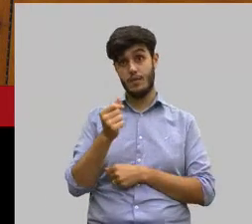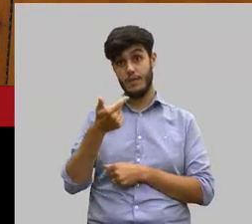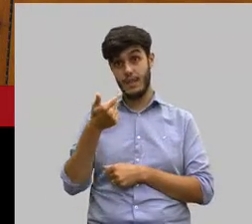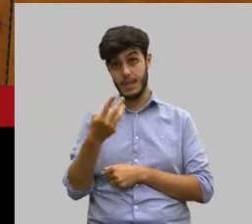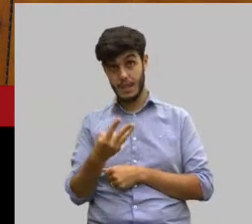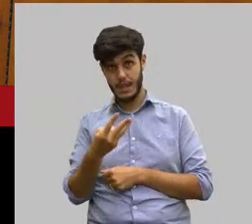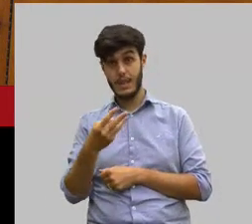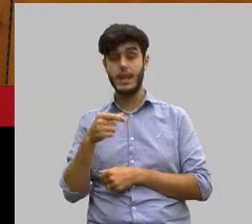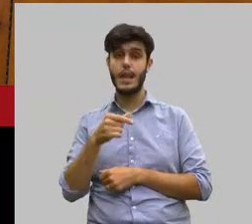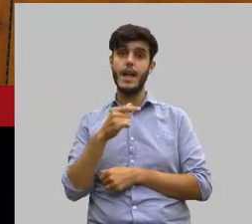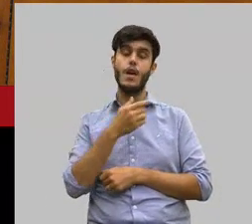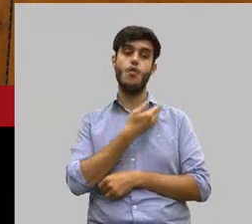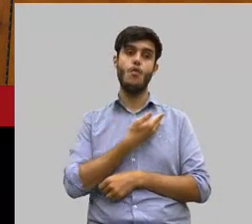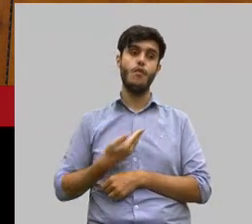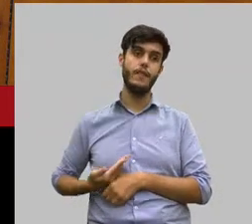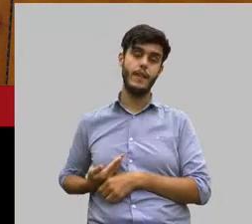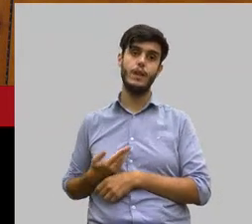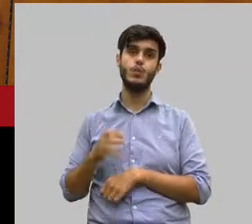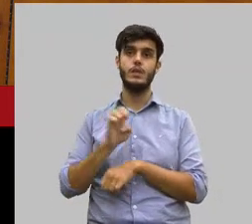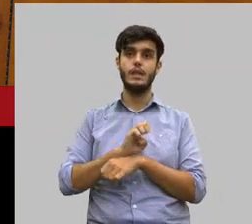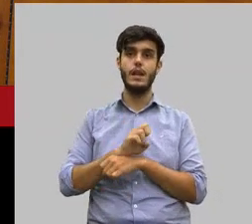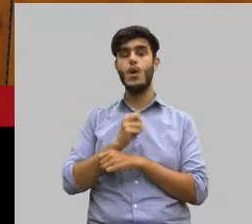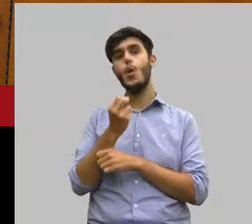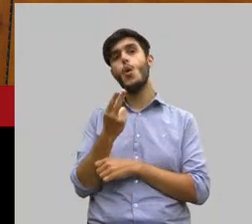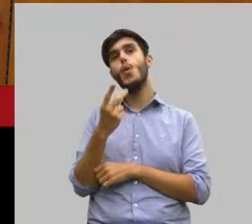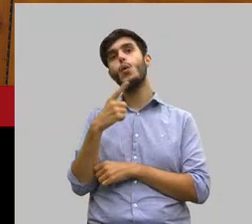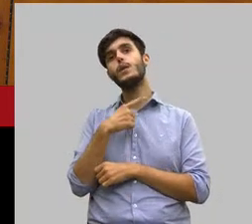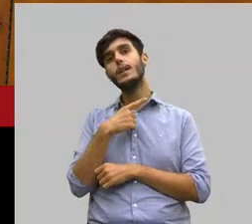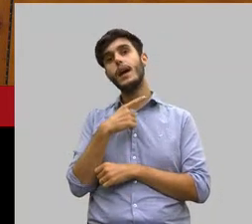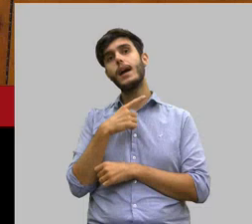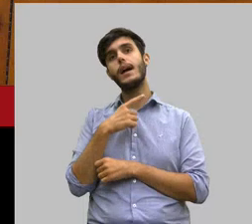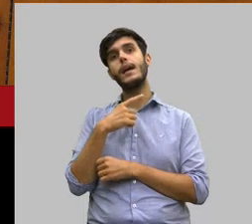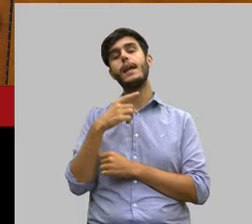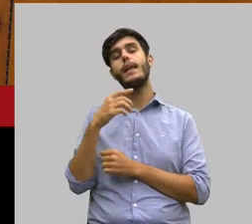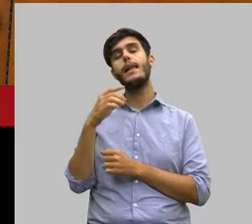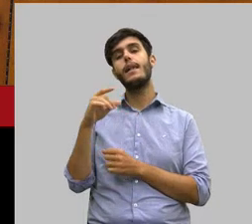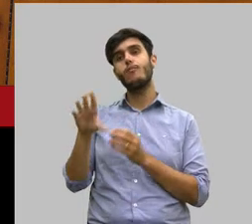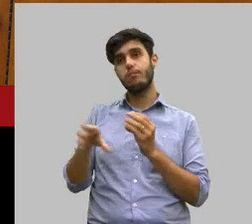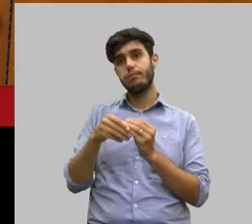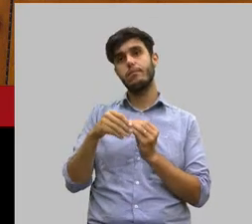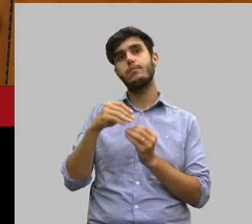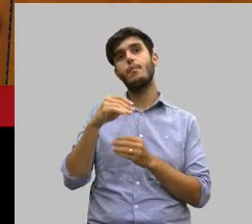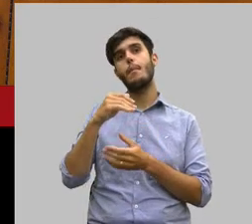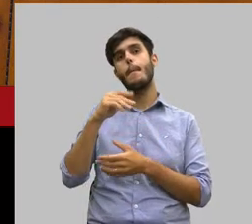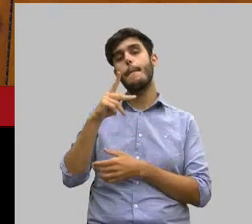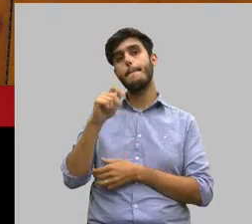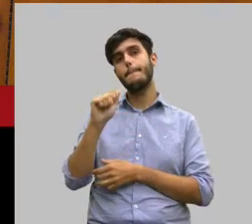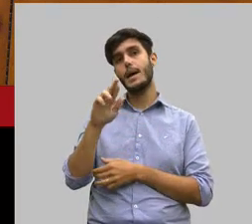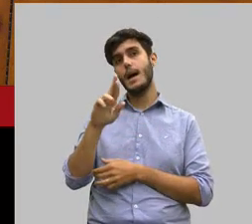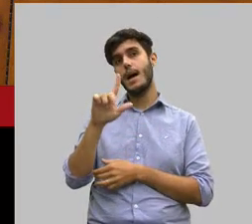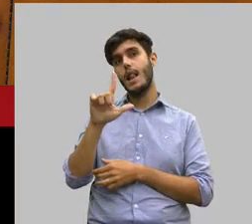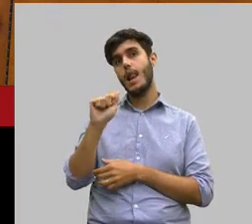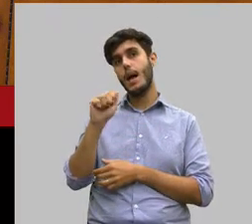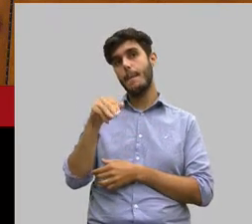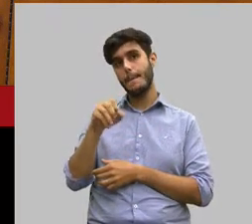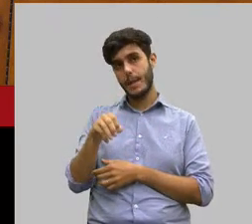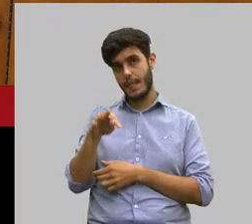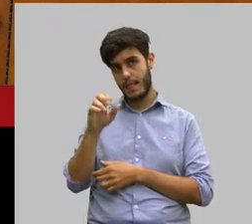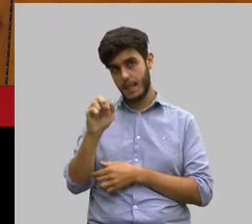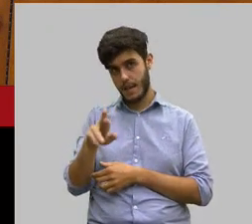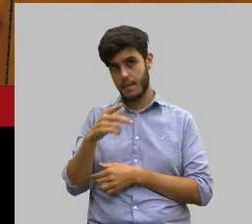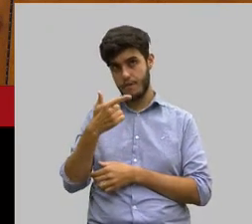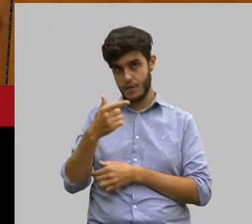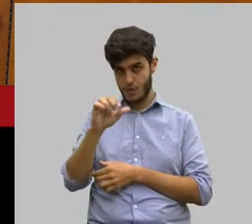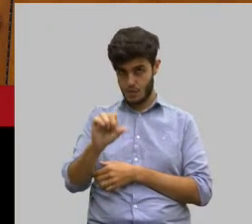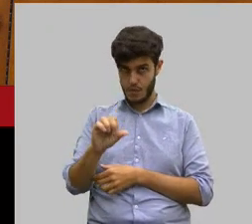estado ou tem eh despesa de Capital ou tem emenda parlamentar não aqui 29 milhões Governo do Estado tá